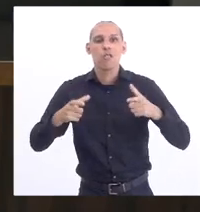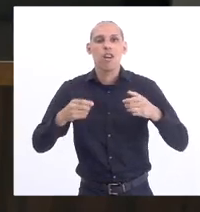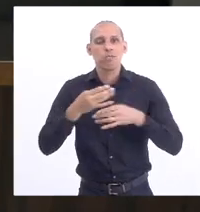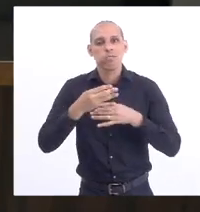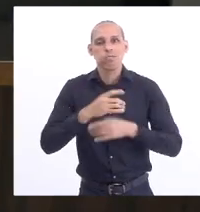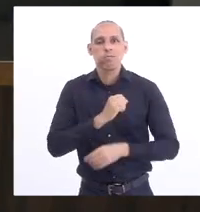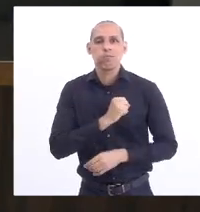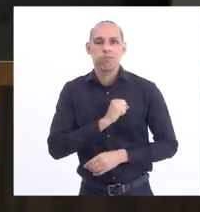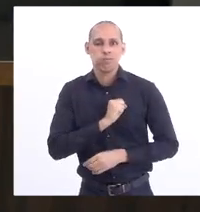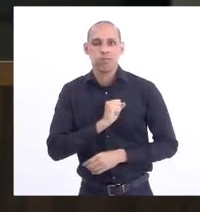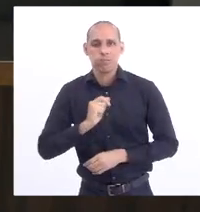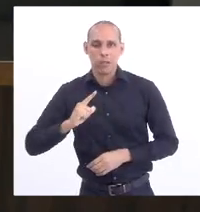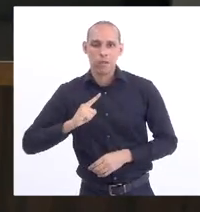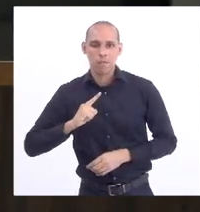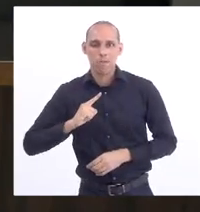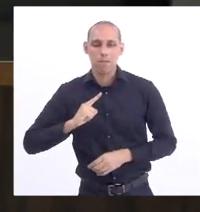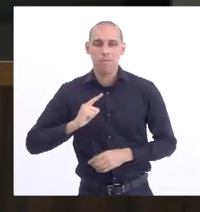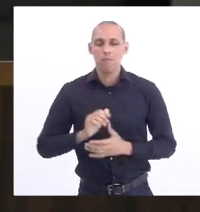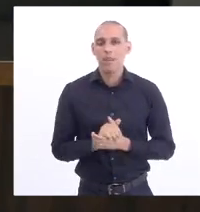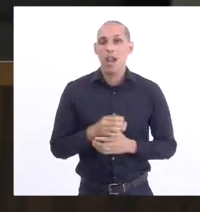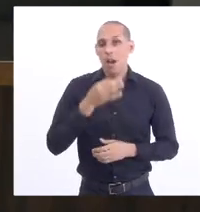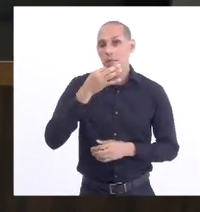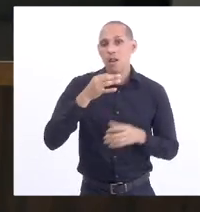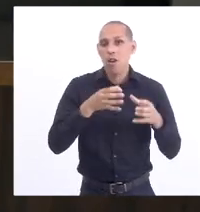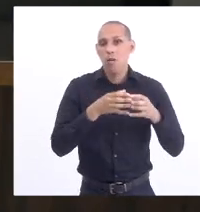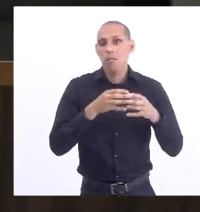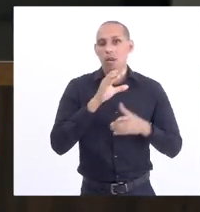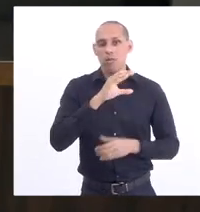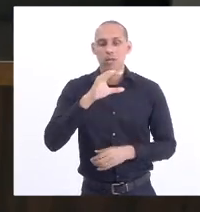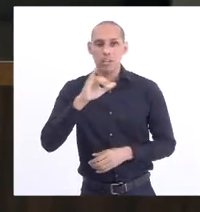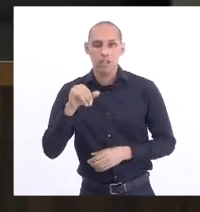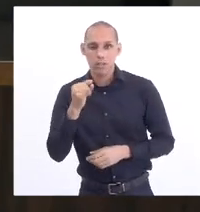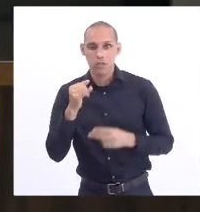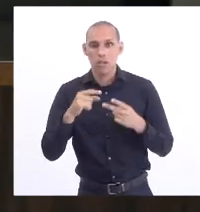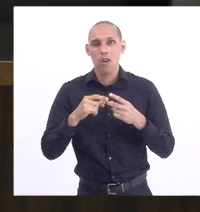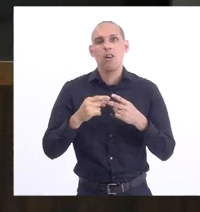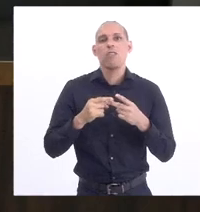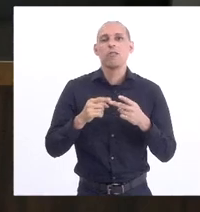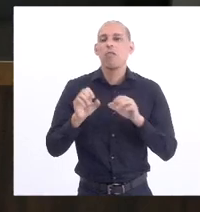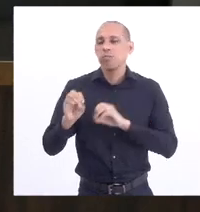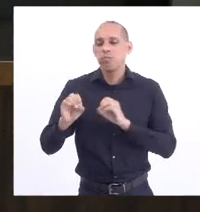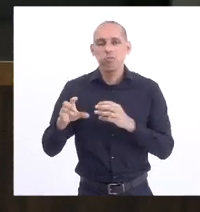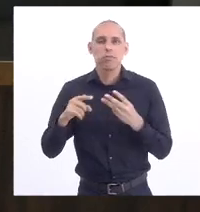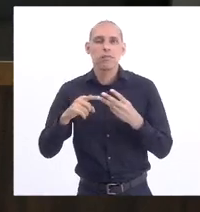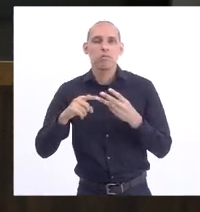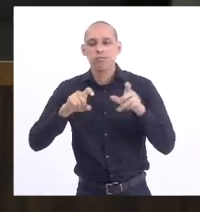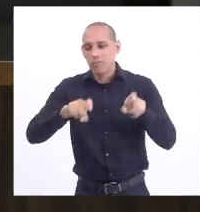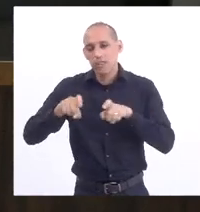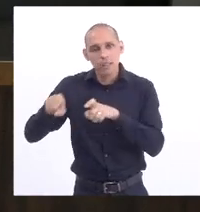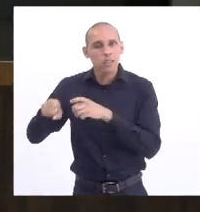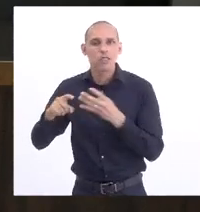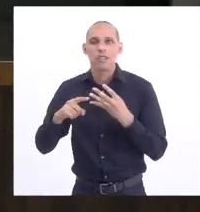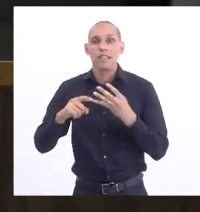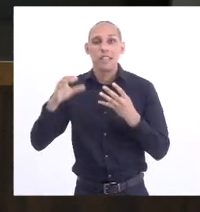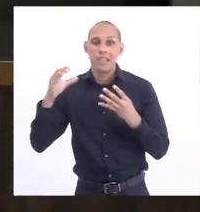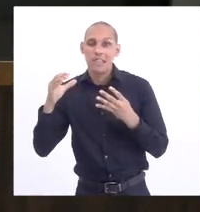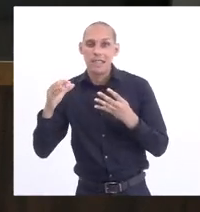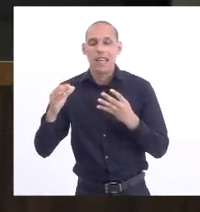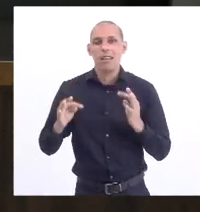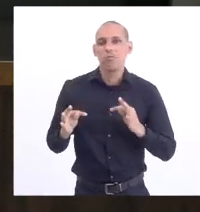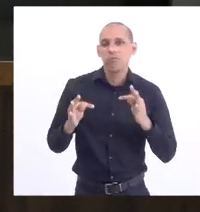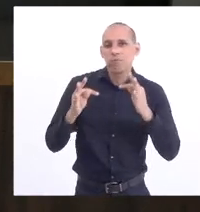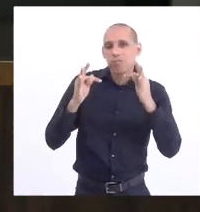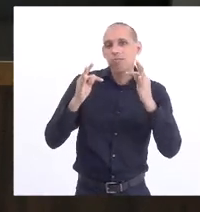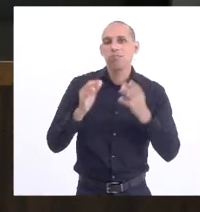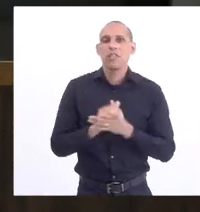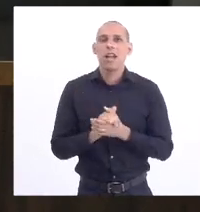outras providências. Pendente de pareceres das comissões de Constituição, Justiça, Educação, Agricultura, Ciência e Tecnologia, Segurança Alimentar, Assuntos Municipais